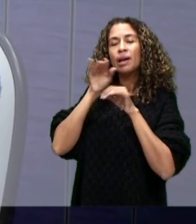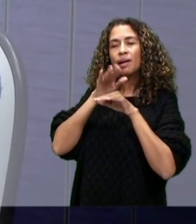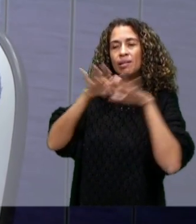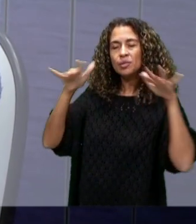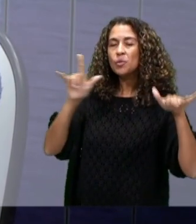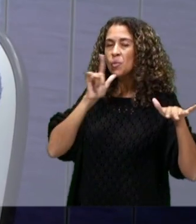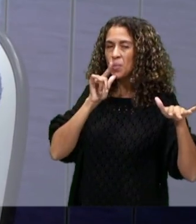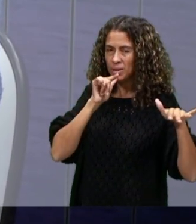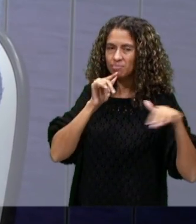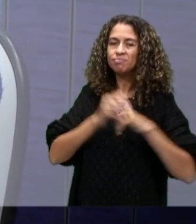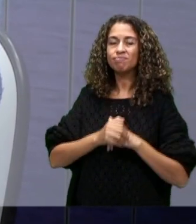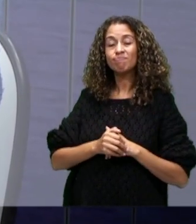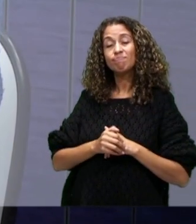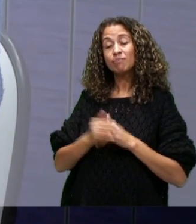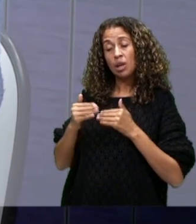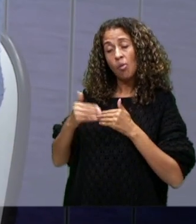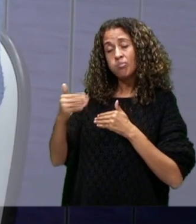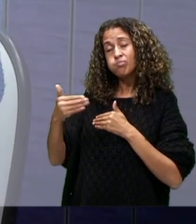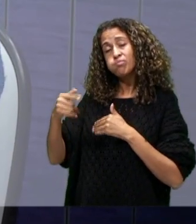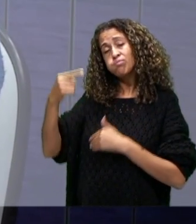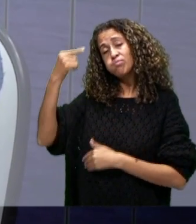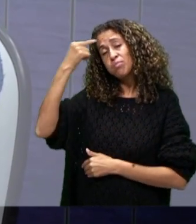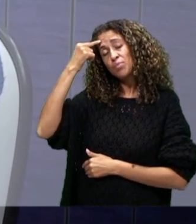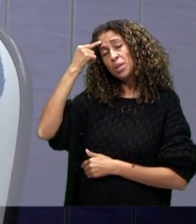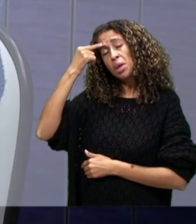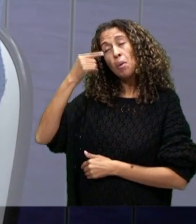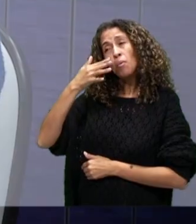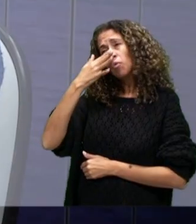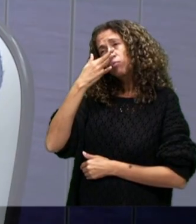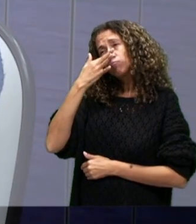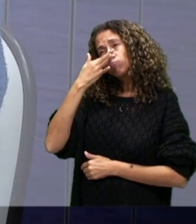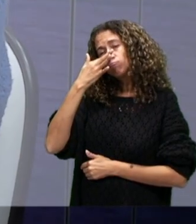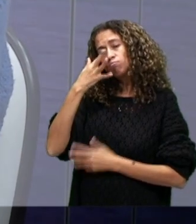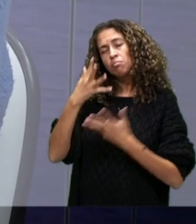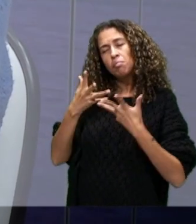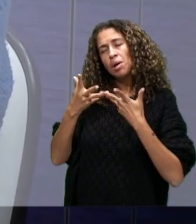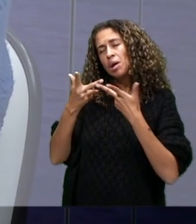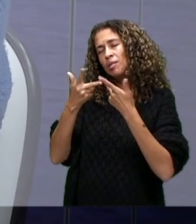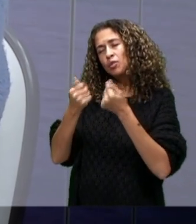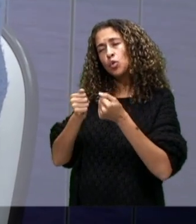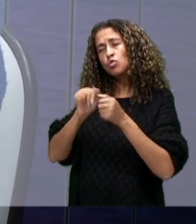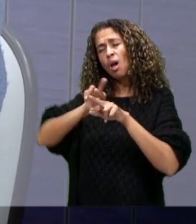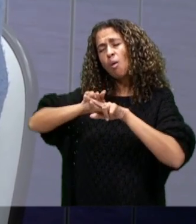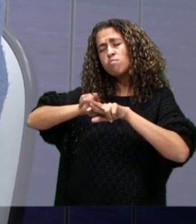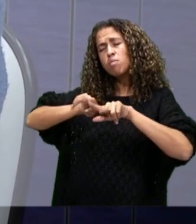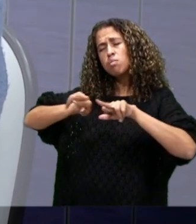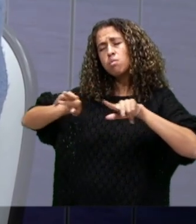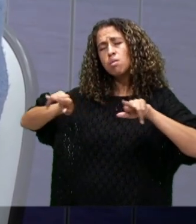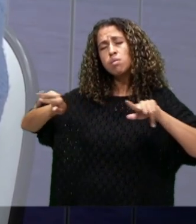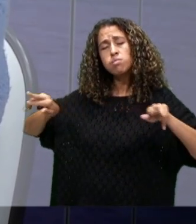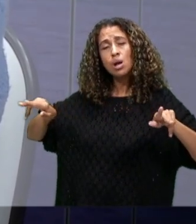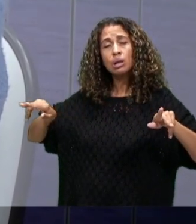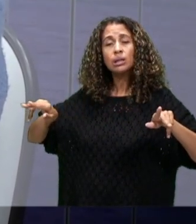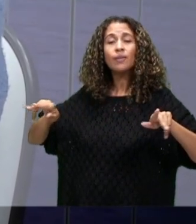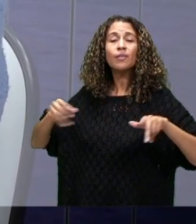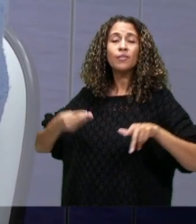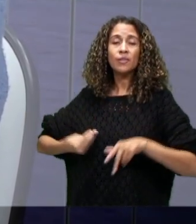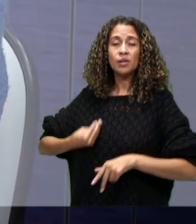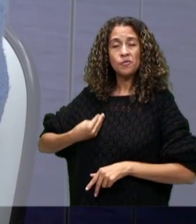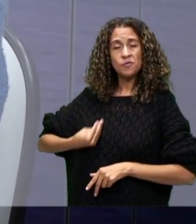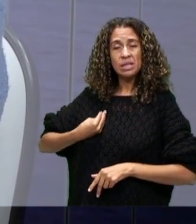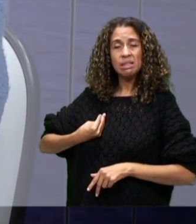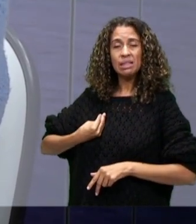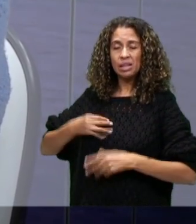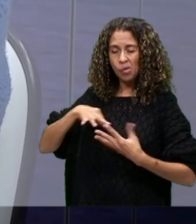E a partir dali eu comecei, eu acho incrível, assim, a diversidade. Então, a gente vê as múltiplas formas de ser e estar